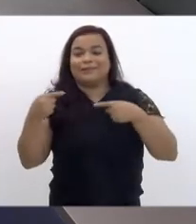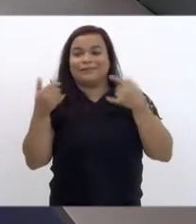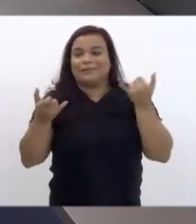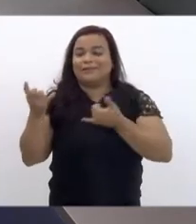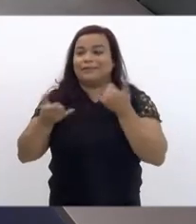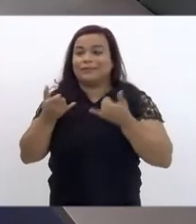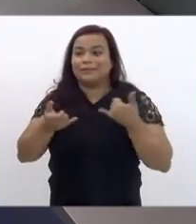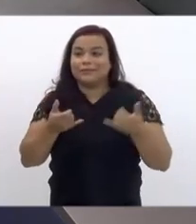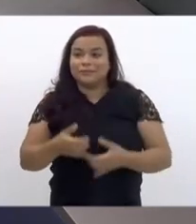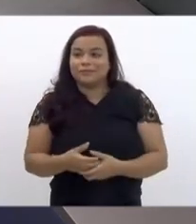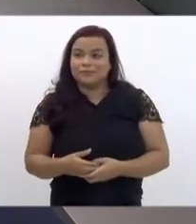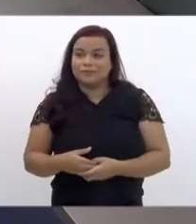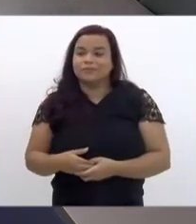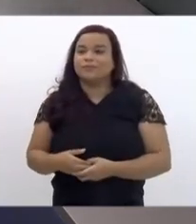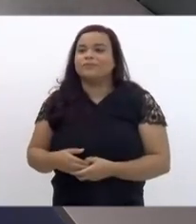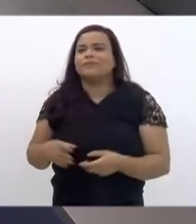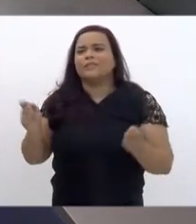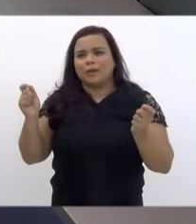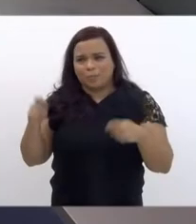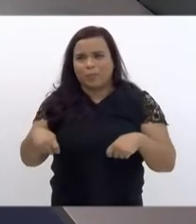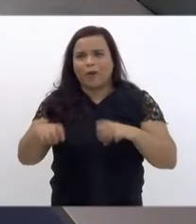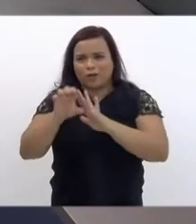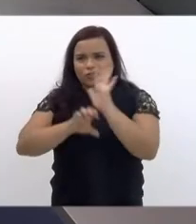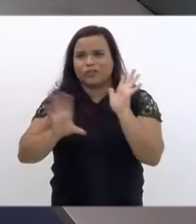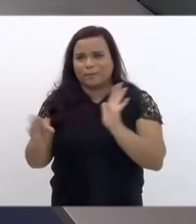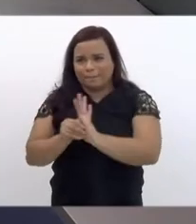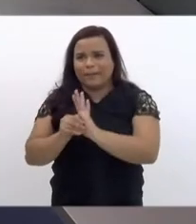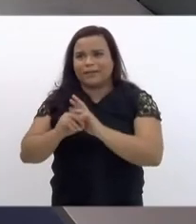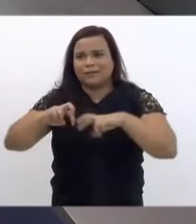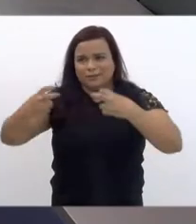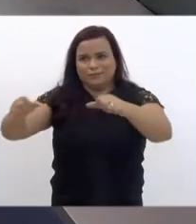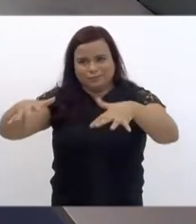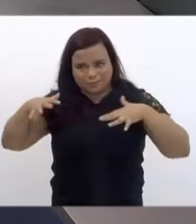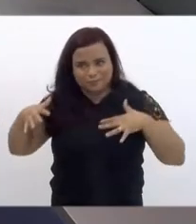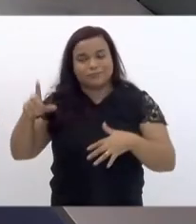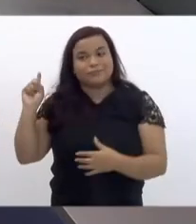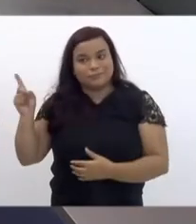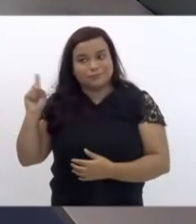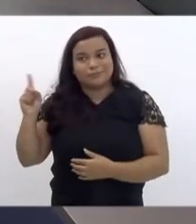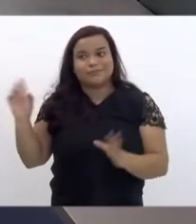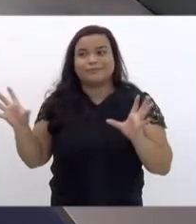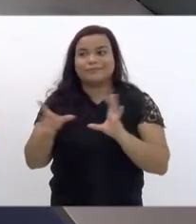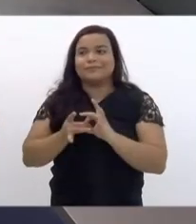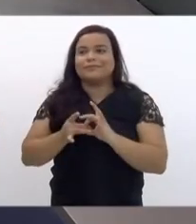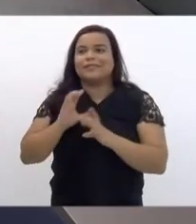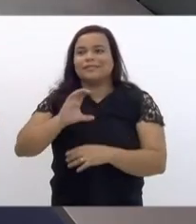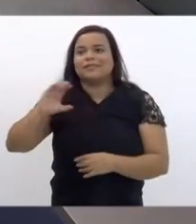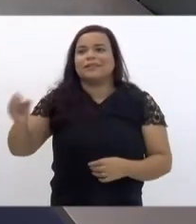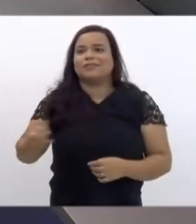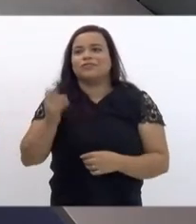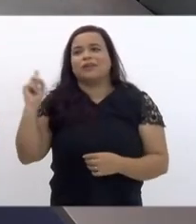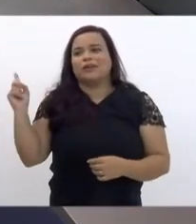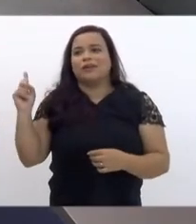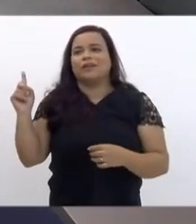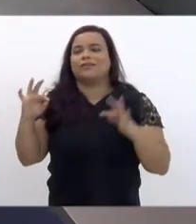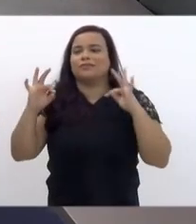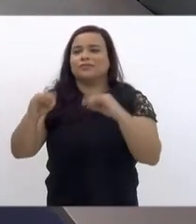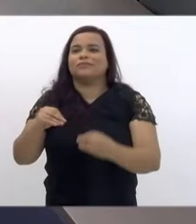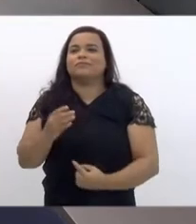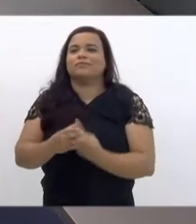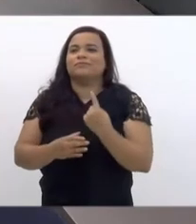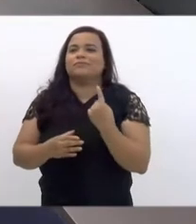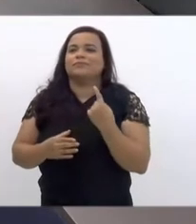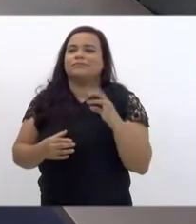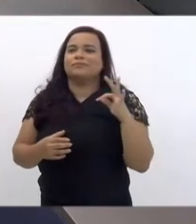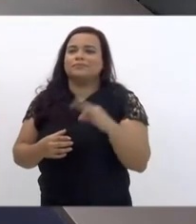é. Pode emendar em plenário, né? Pode emendar em plenário. Emenda da CCJ por unanimidade. É.